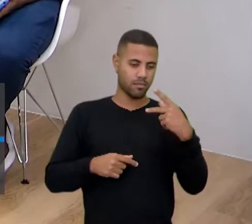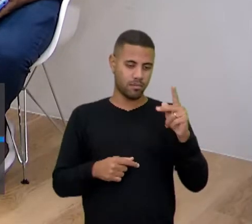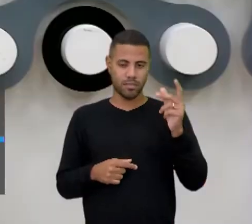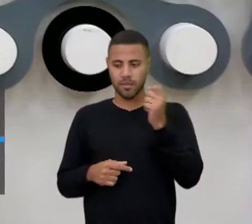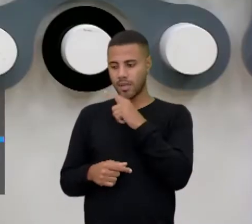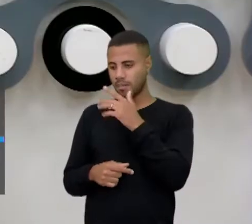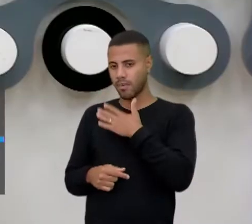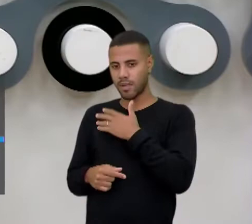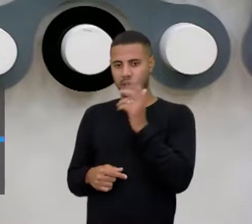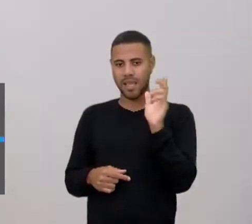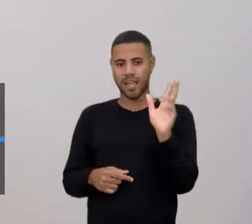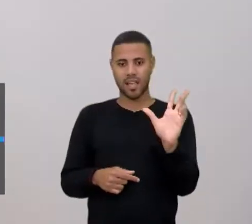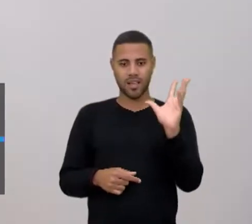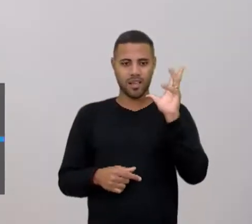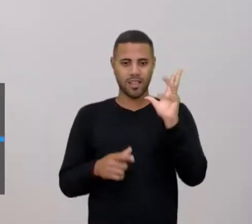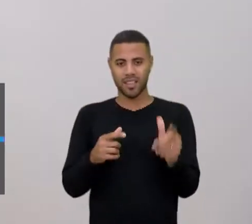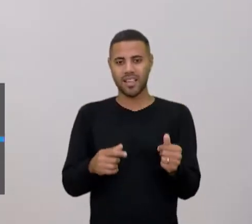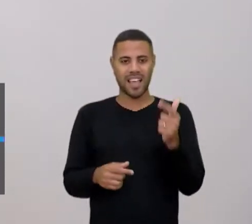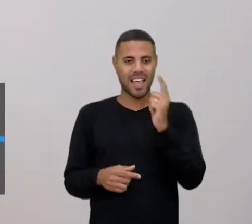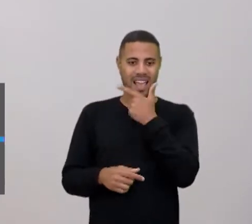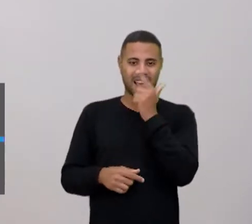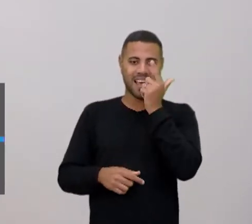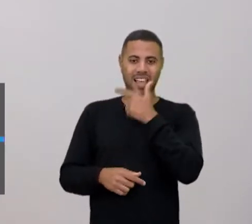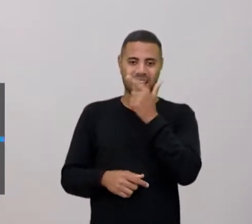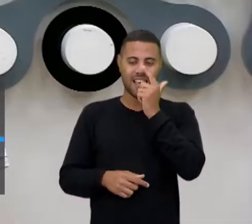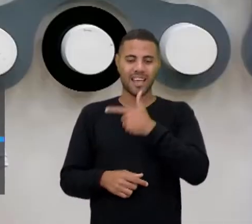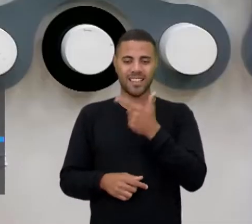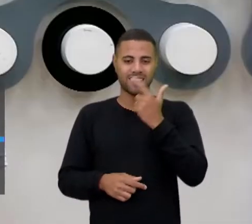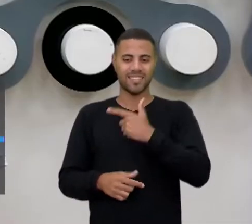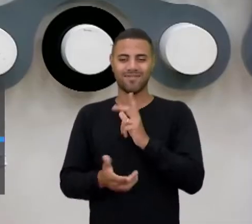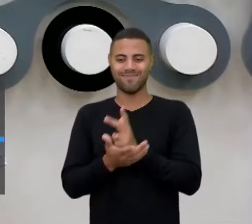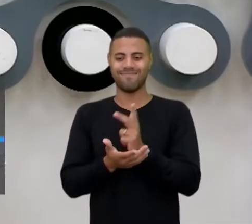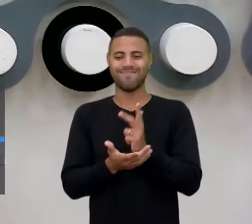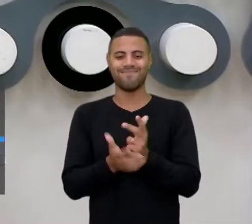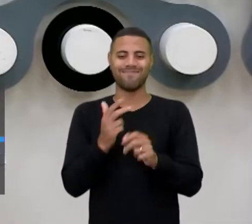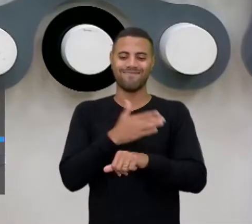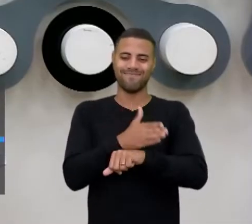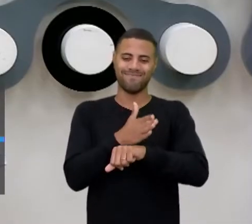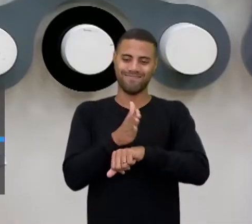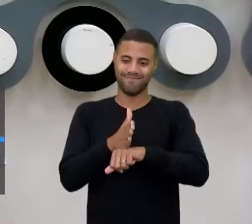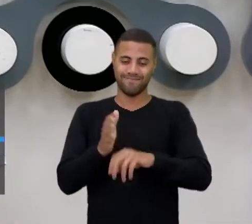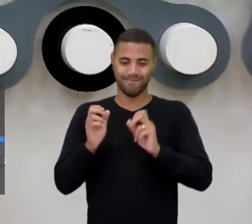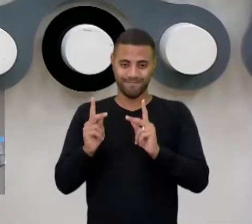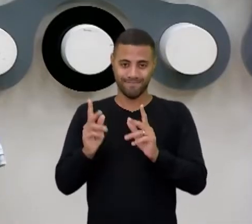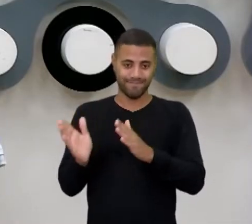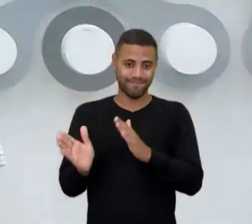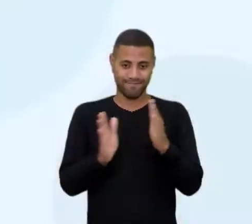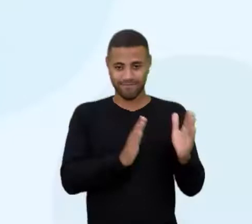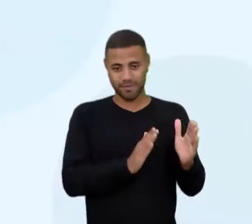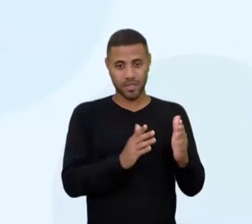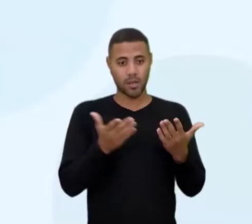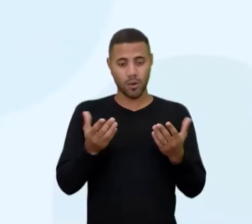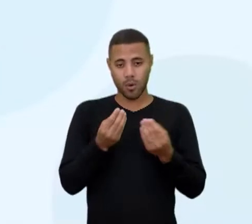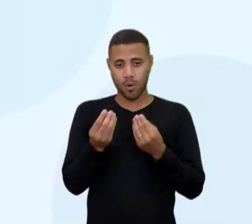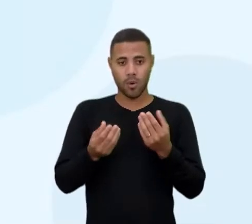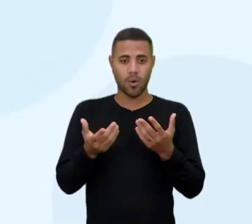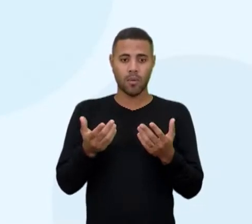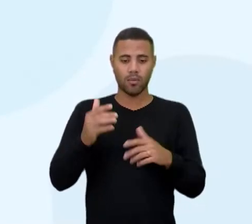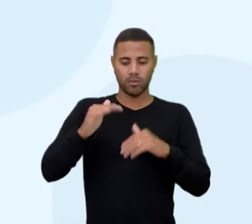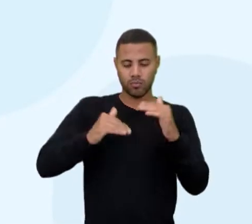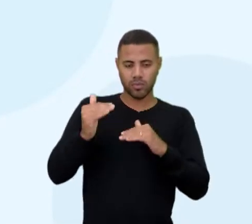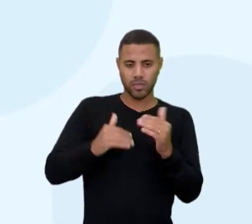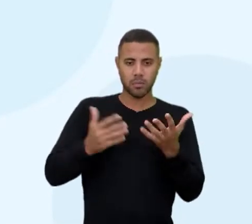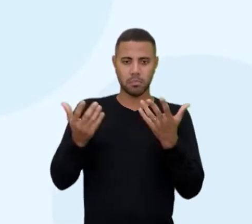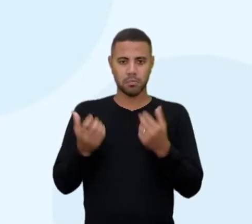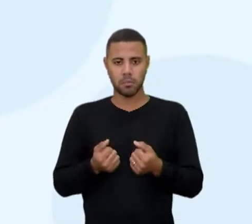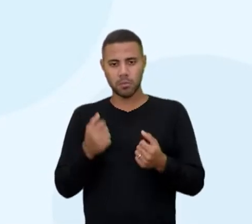ela acha tudo engraçado, sabe falar. Acho. A Viviane acha tudo engraçado. Então, o contexto de produção e recepção é exatamente isso.